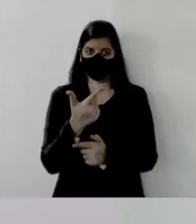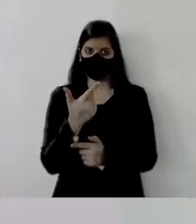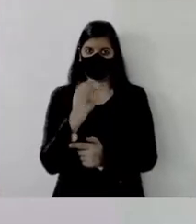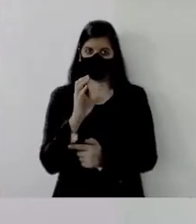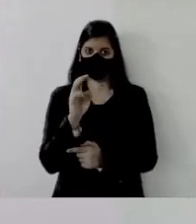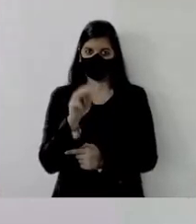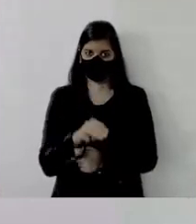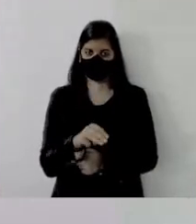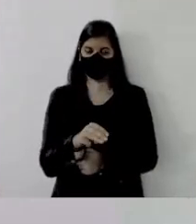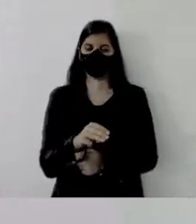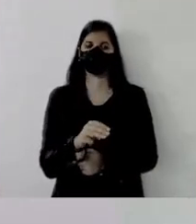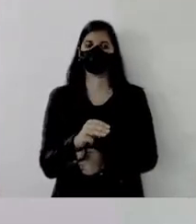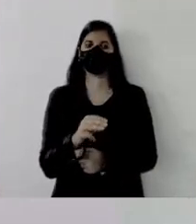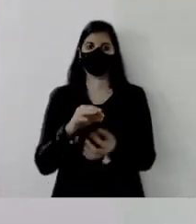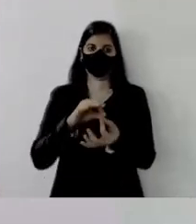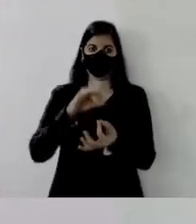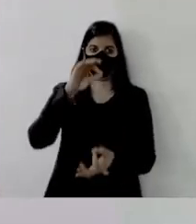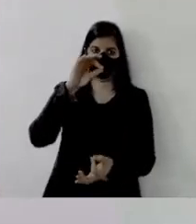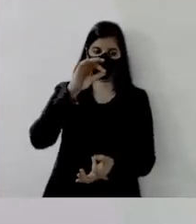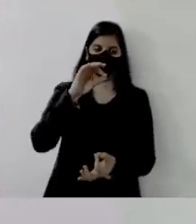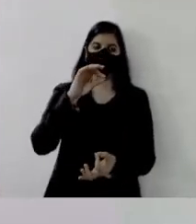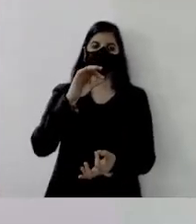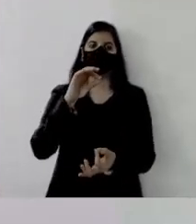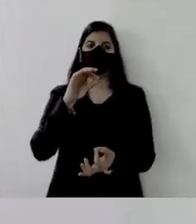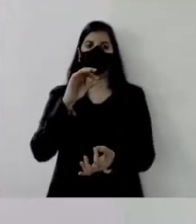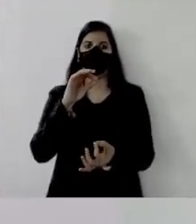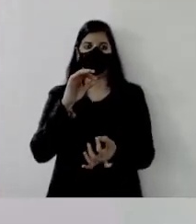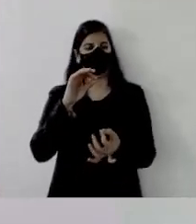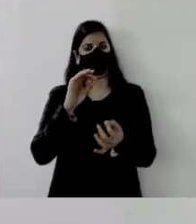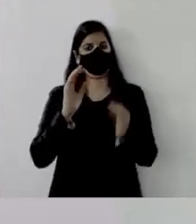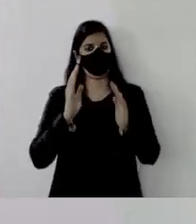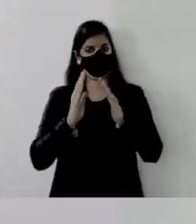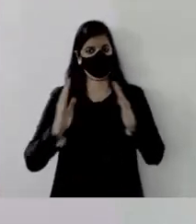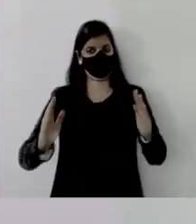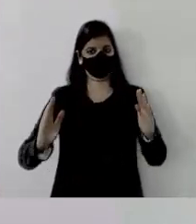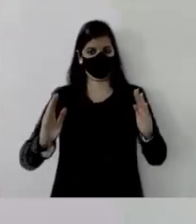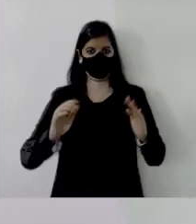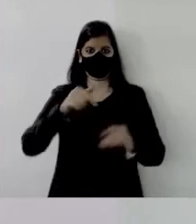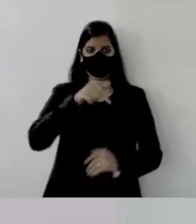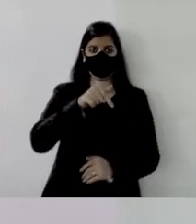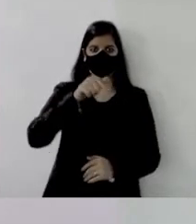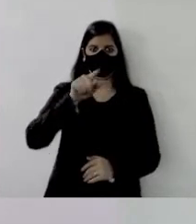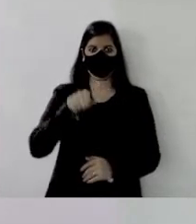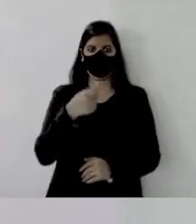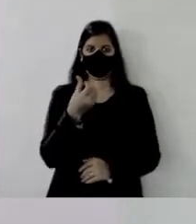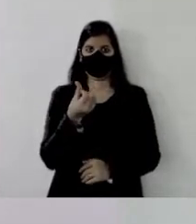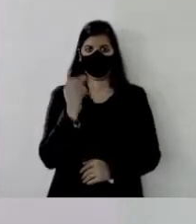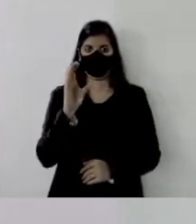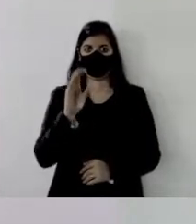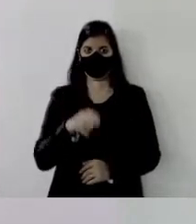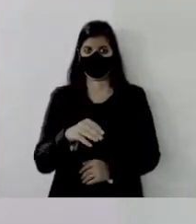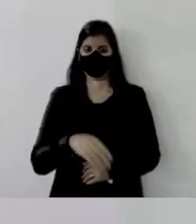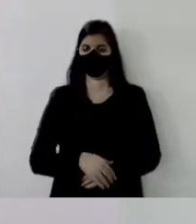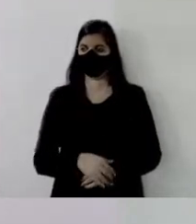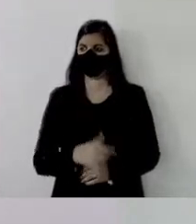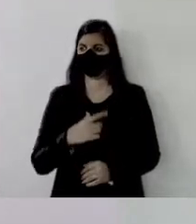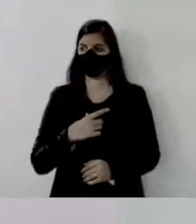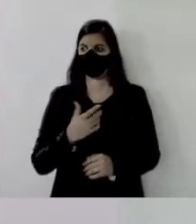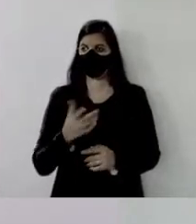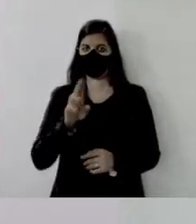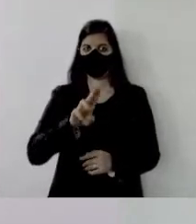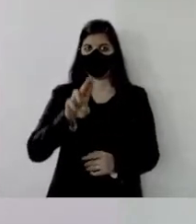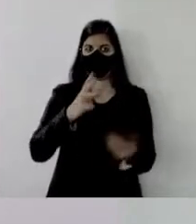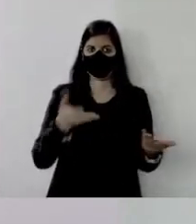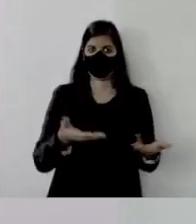centímetros, a altura da face lateral tem 7,5 centímetros. E a escala que está sendo